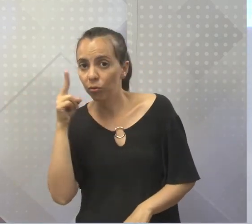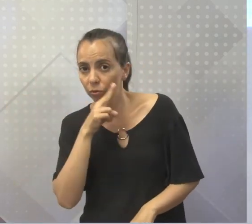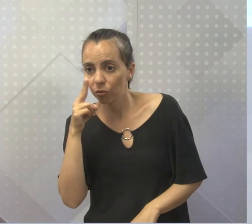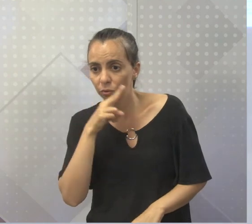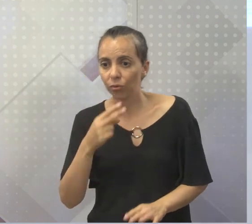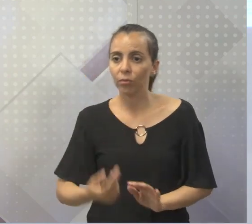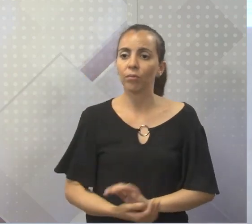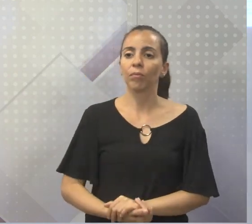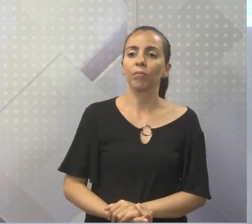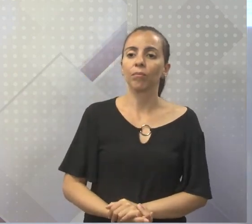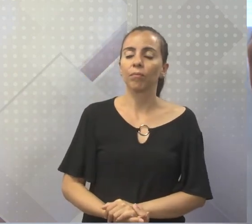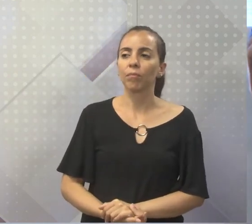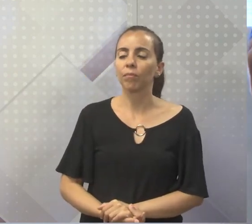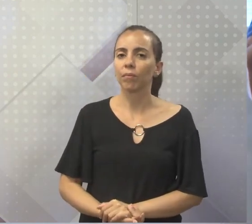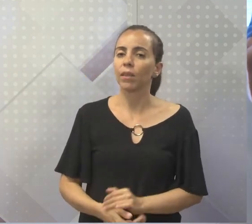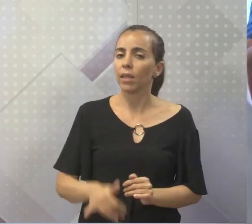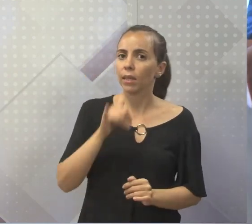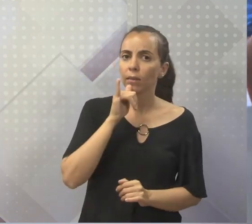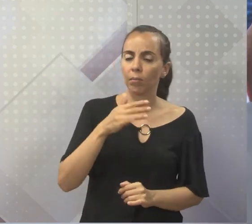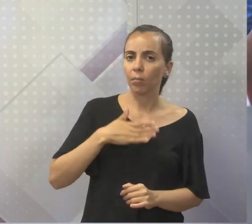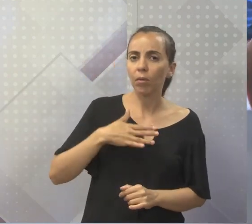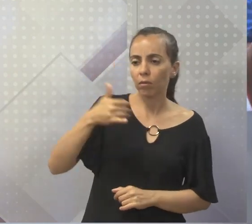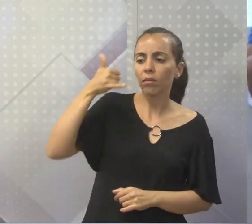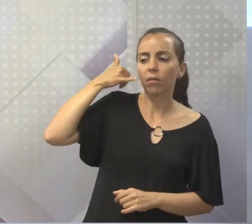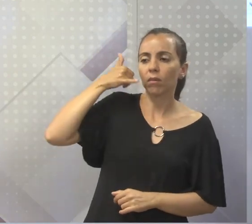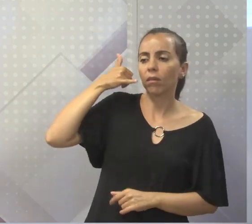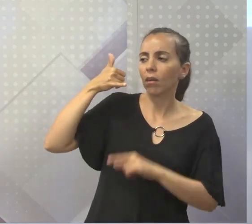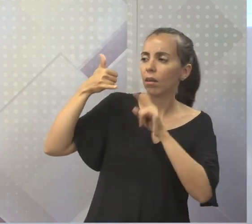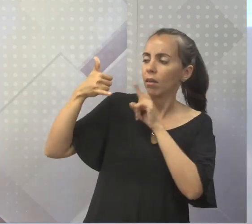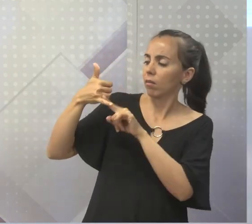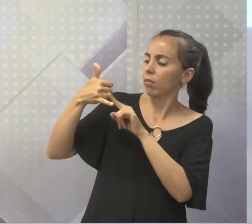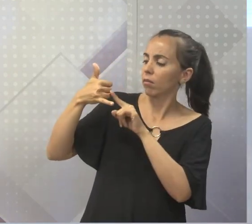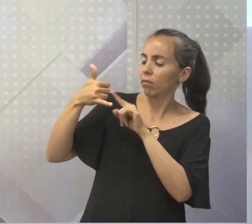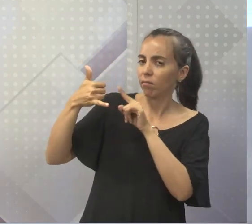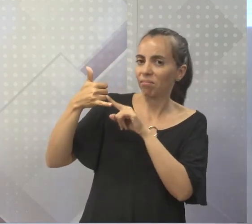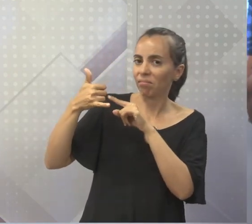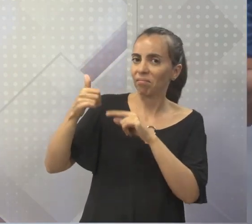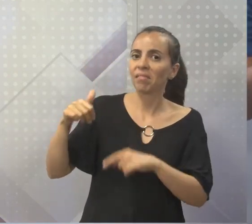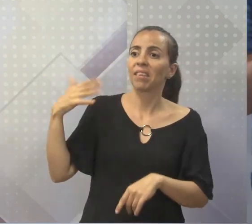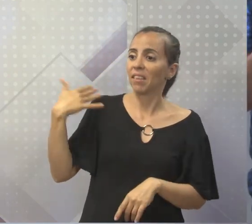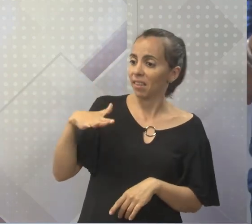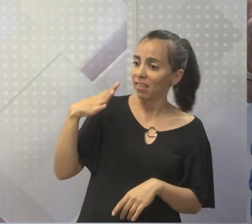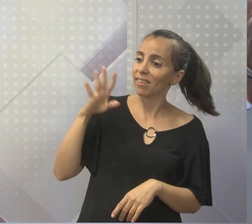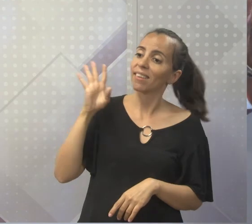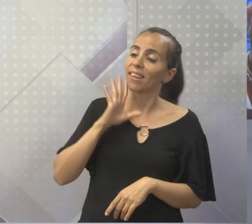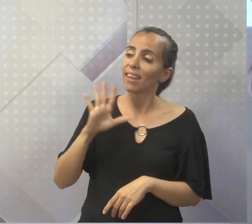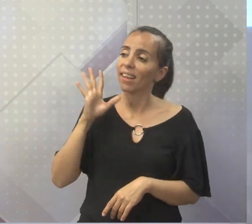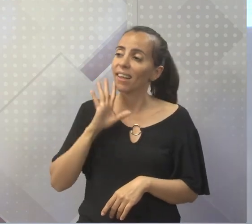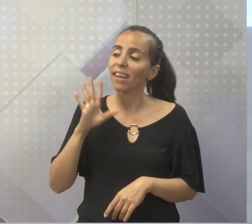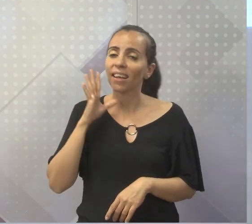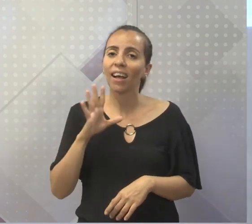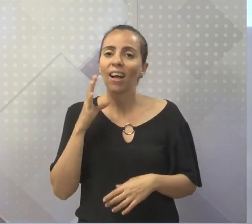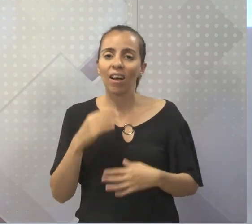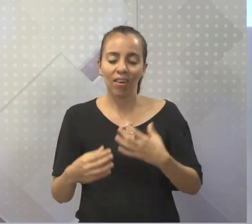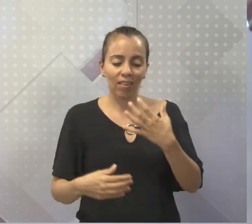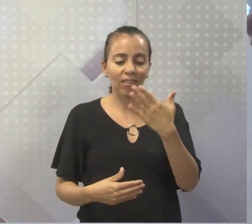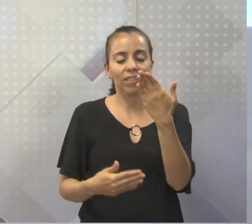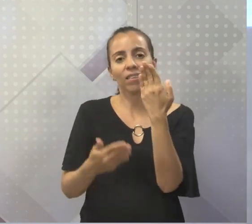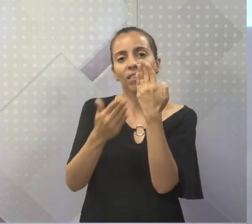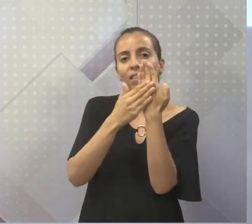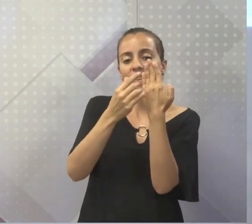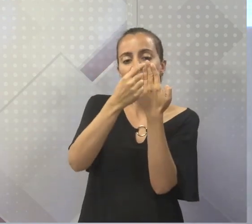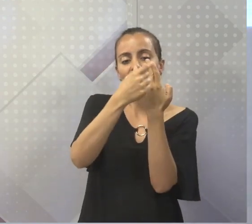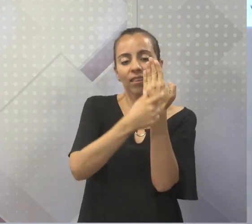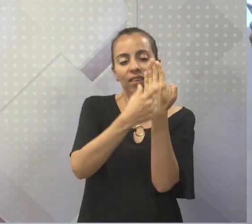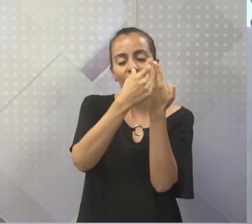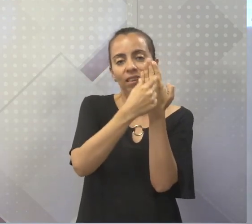olhar meu celular tá esse seu celular mala Fantástico tem uma maçã foi eu que botei não tem não tá isso aqui